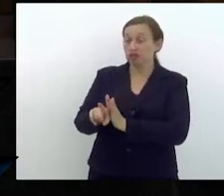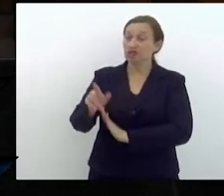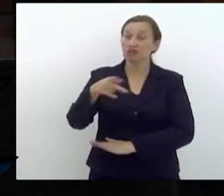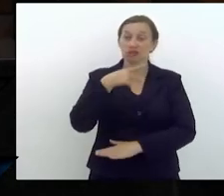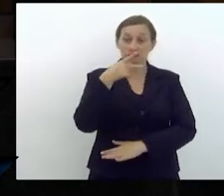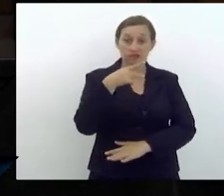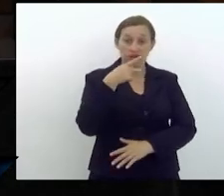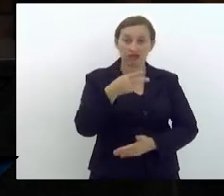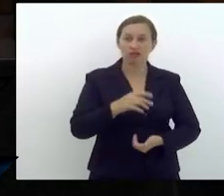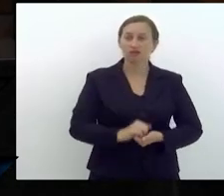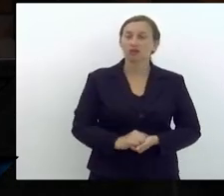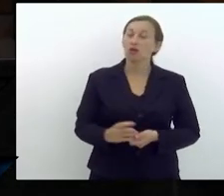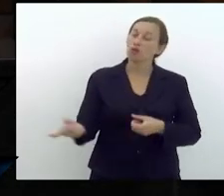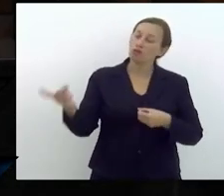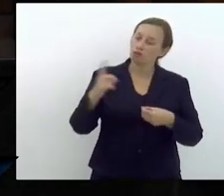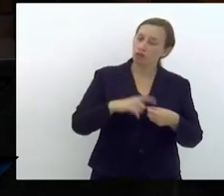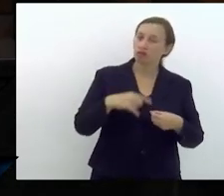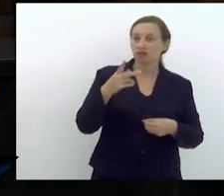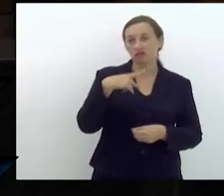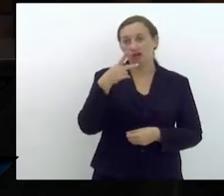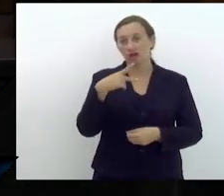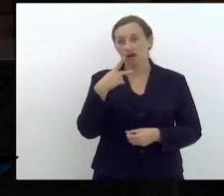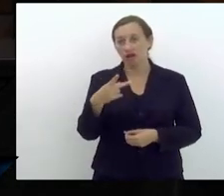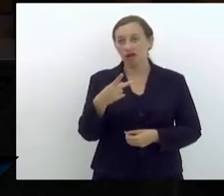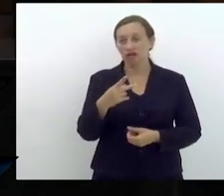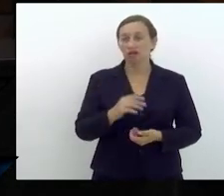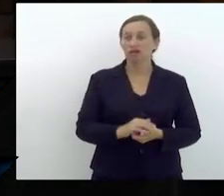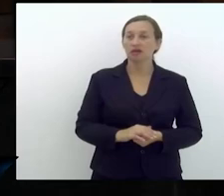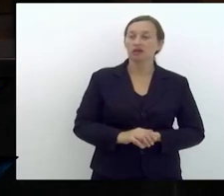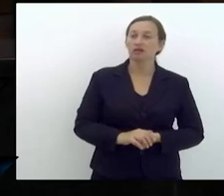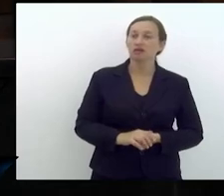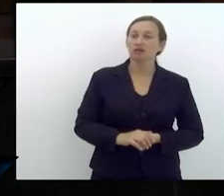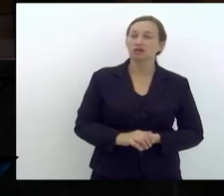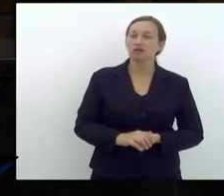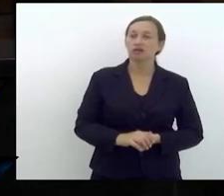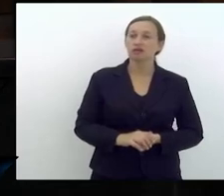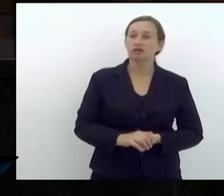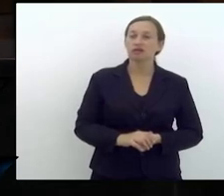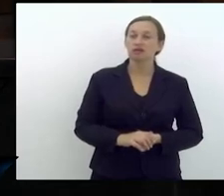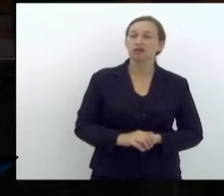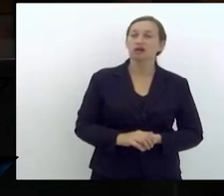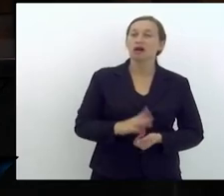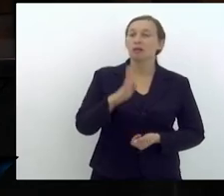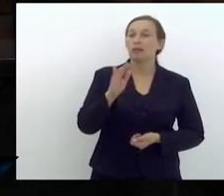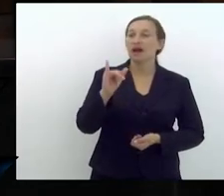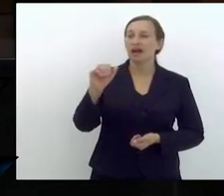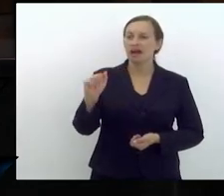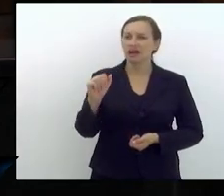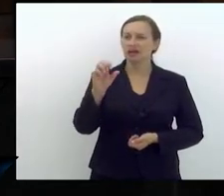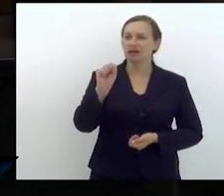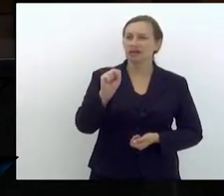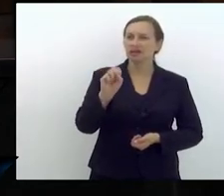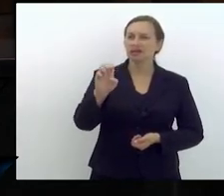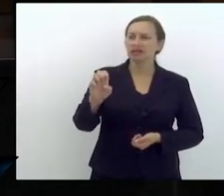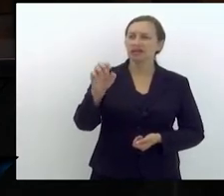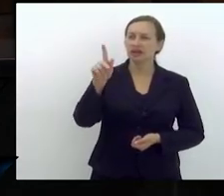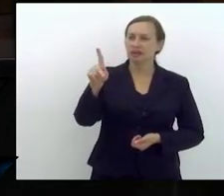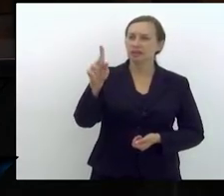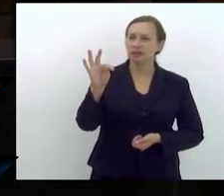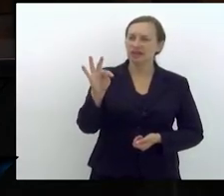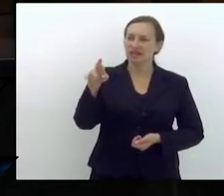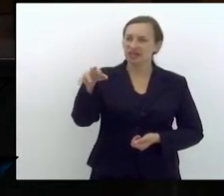colocam volta a dizer a frágil Baía de Sepetiba que já era